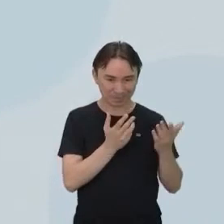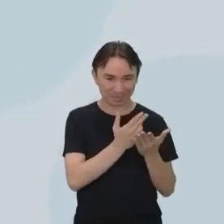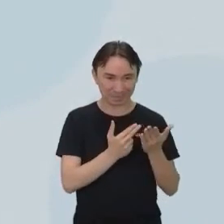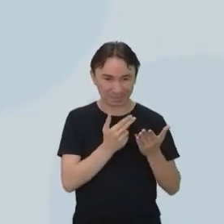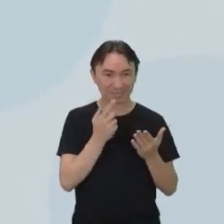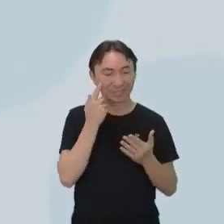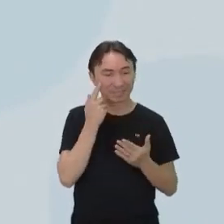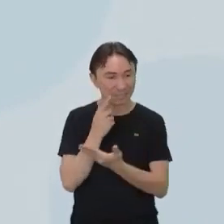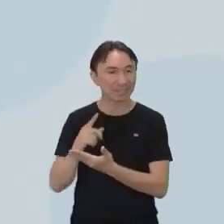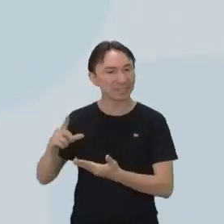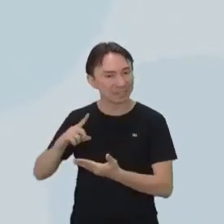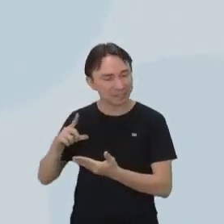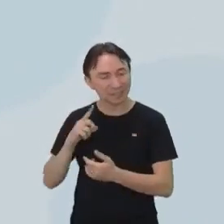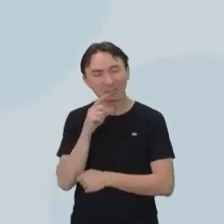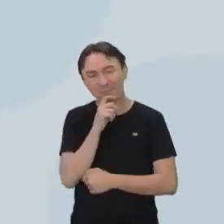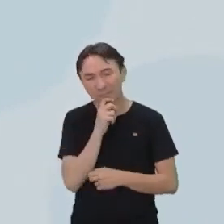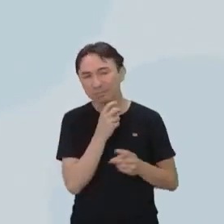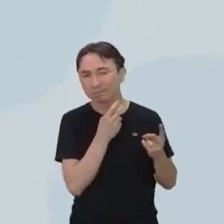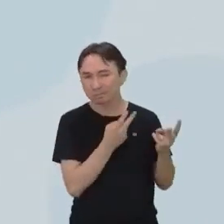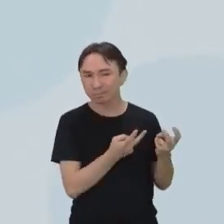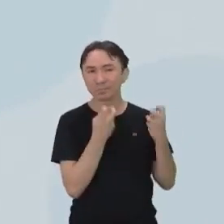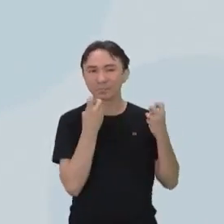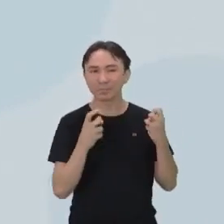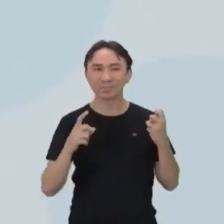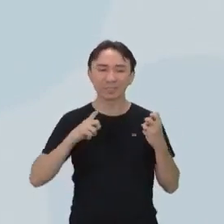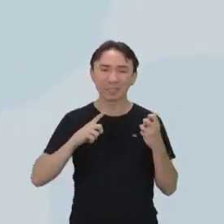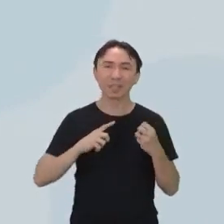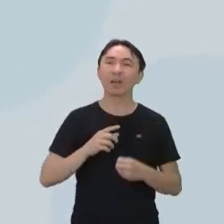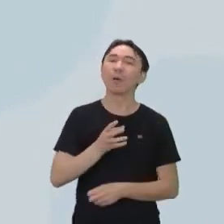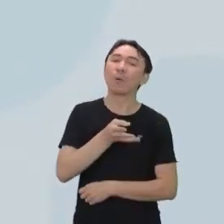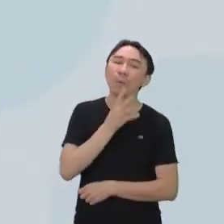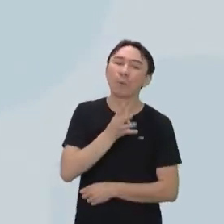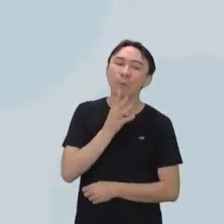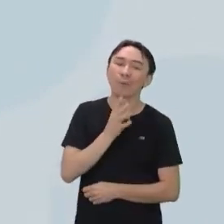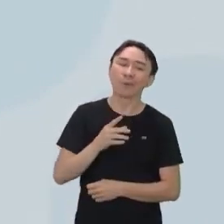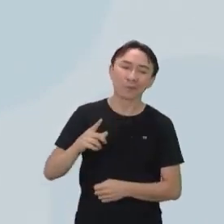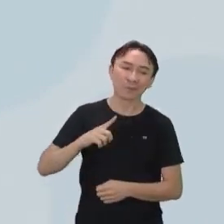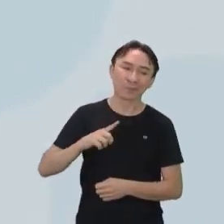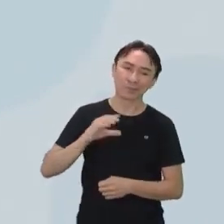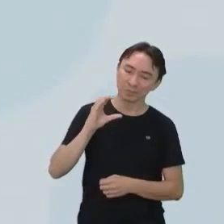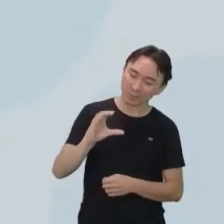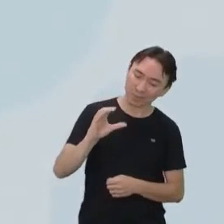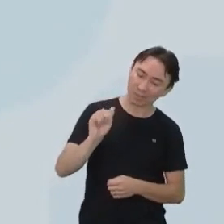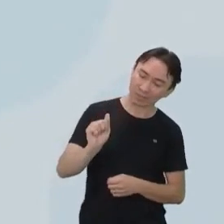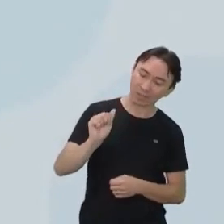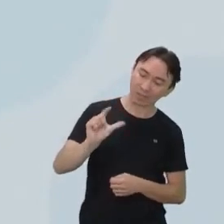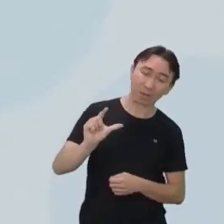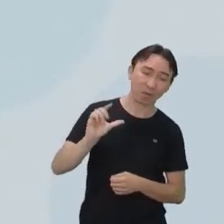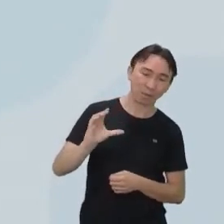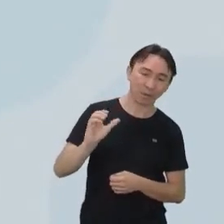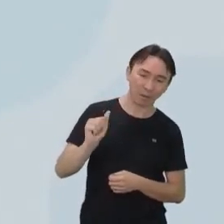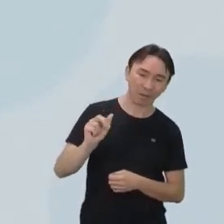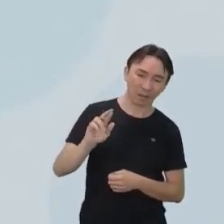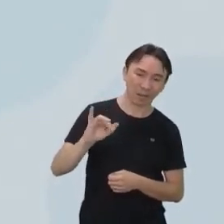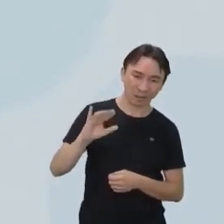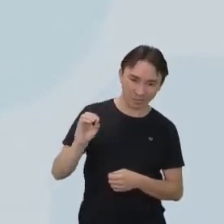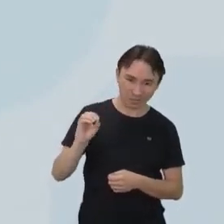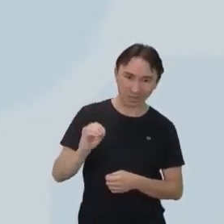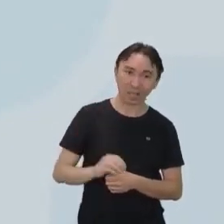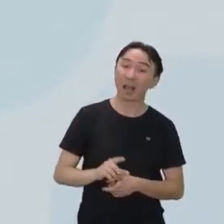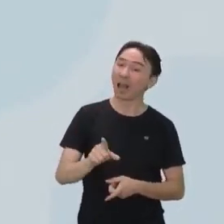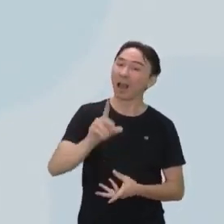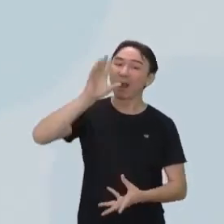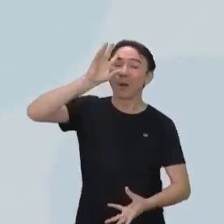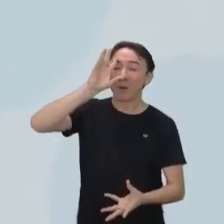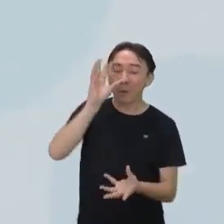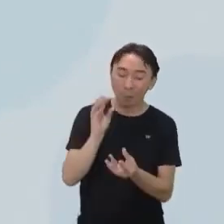o calcário, é possível concluir que... Então, aí nesse caso, então, nós já temos uma figura aí.